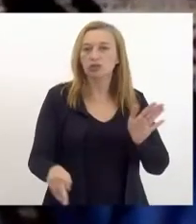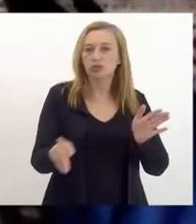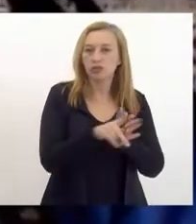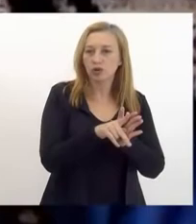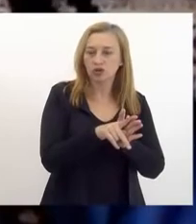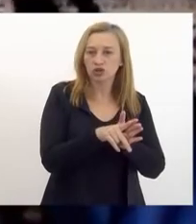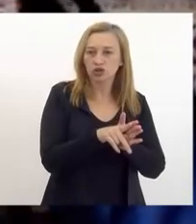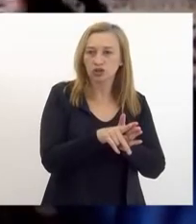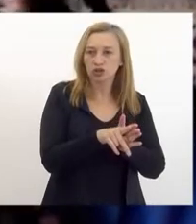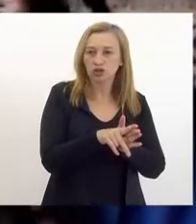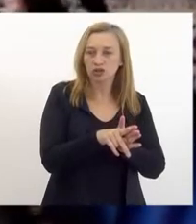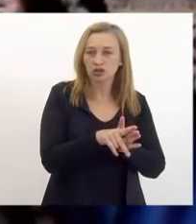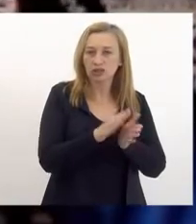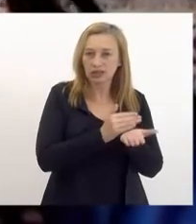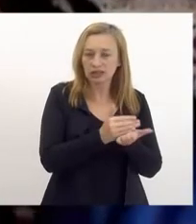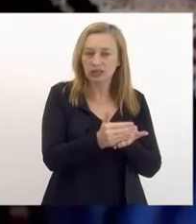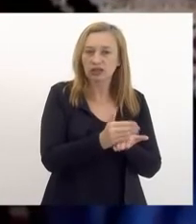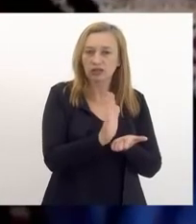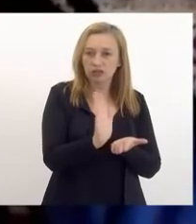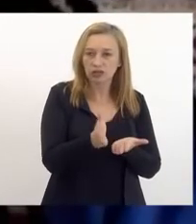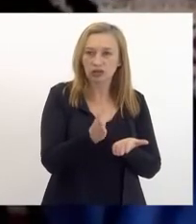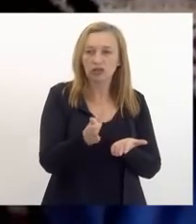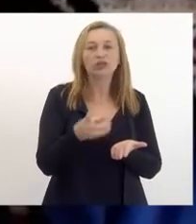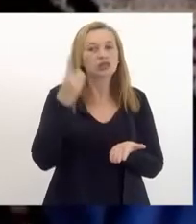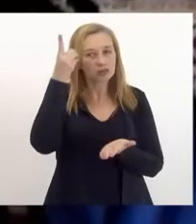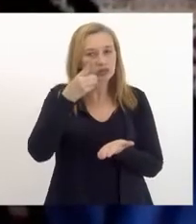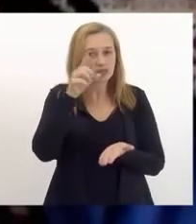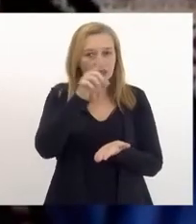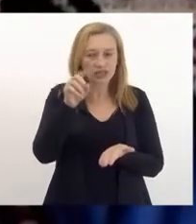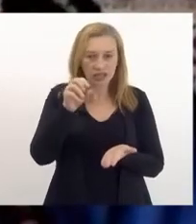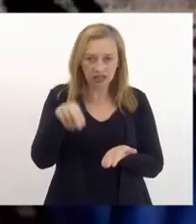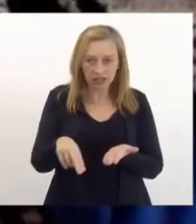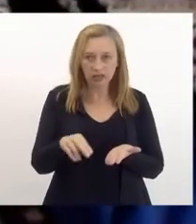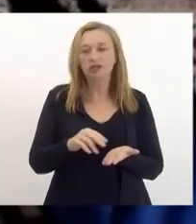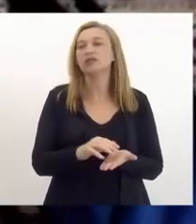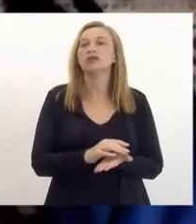projeto inicial, que é de autoria da deputada Zeidan,